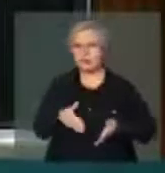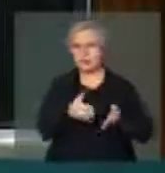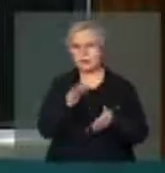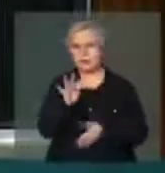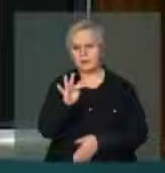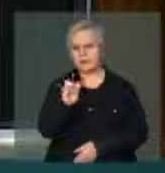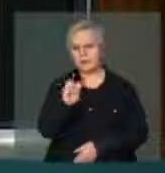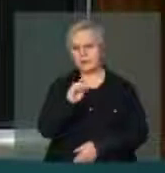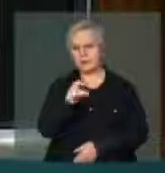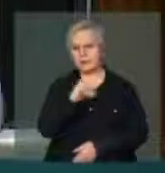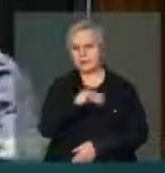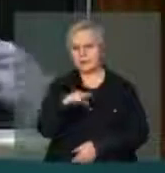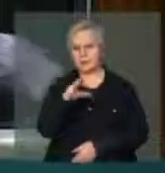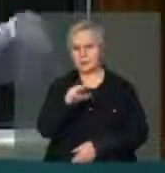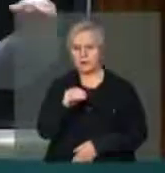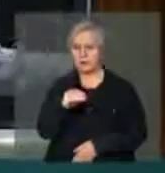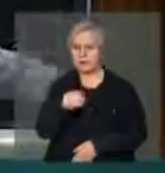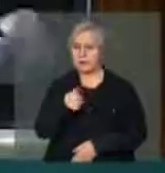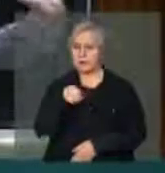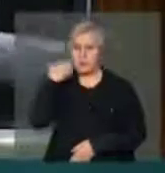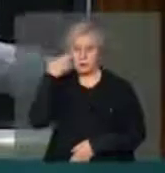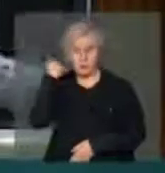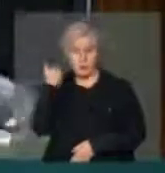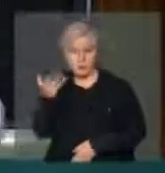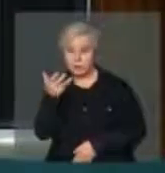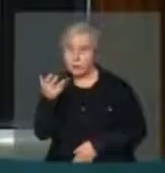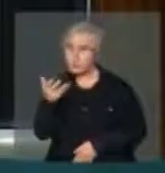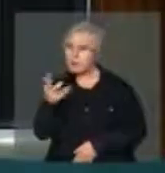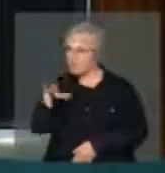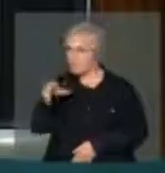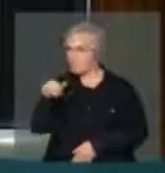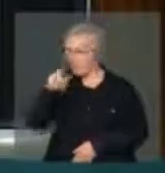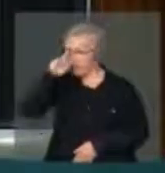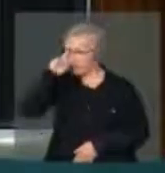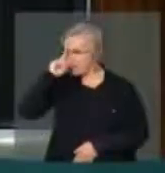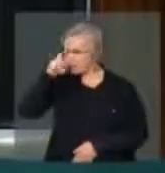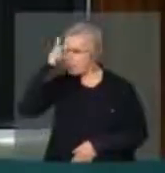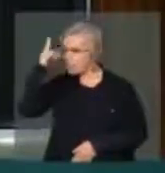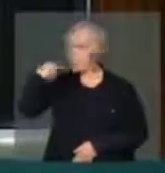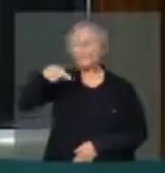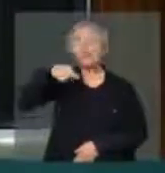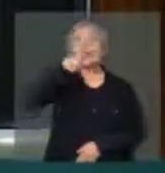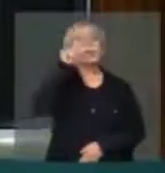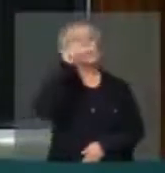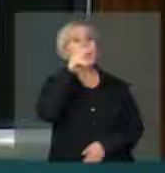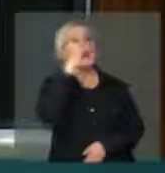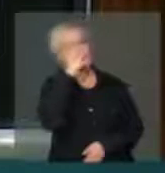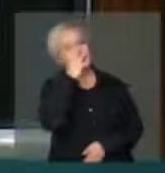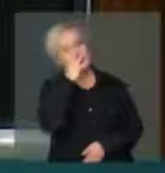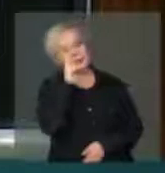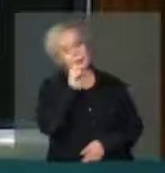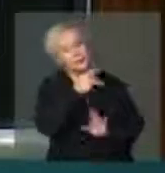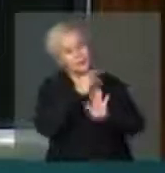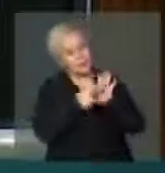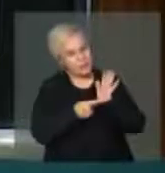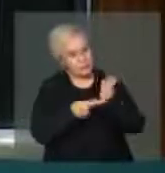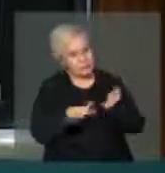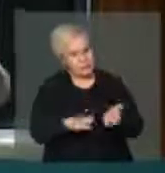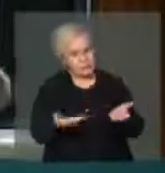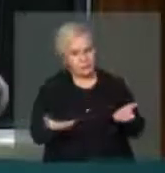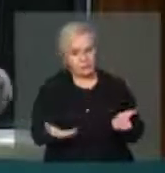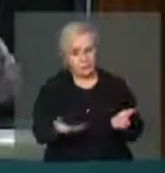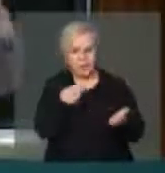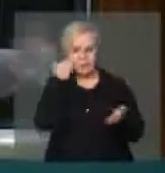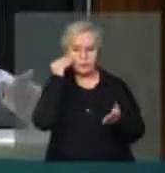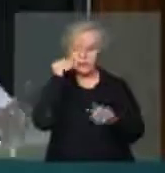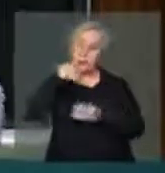quero saber se eles não vão mandar lá amanhã, depois, alguém dar uma olhada, ver esse projeto que está aqui, vou pedir a Eduardo Cunha para botar logo